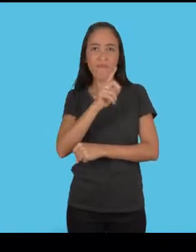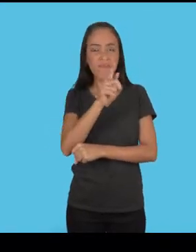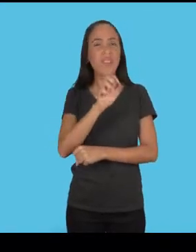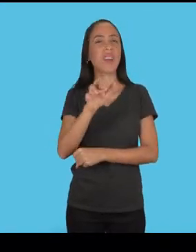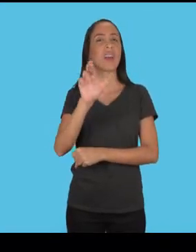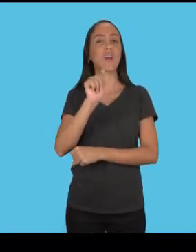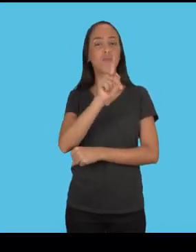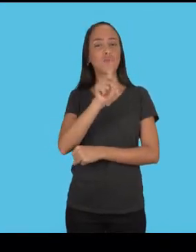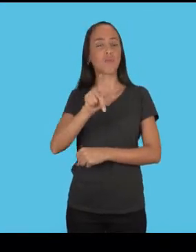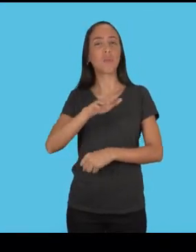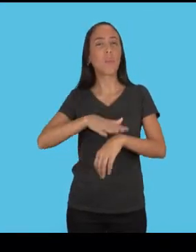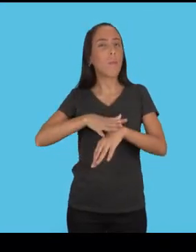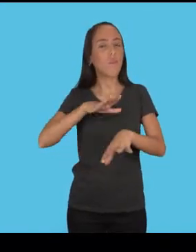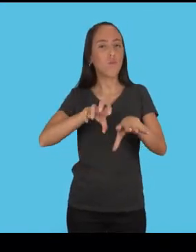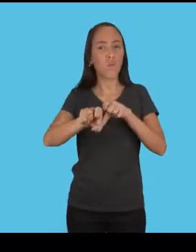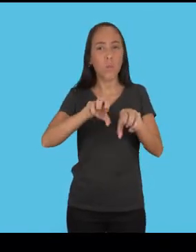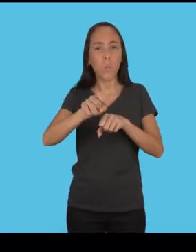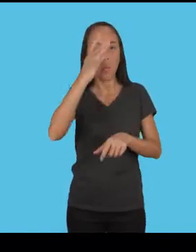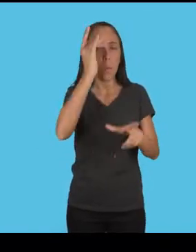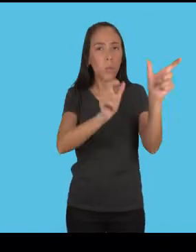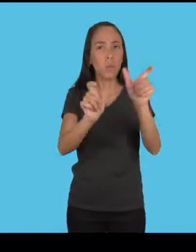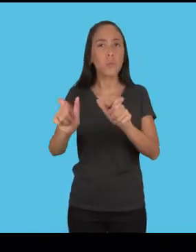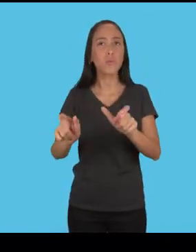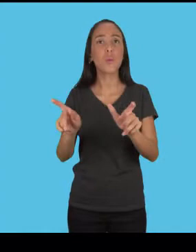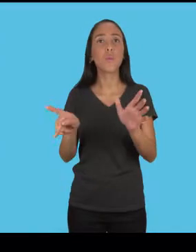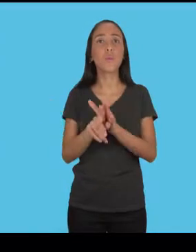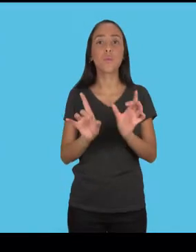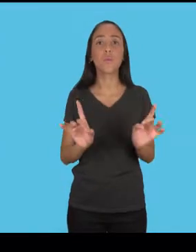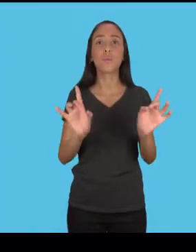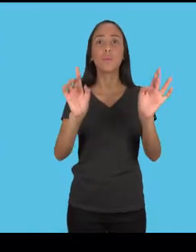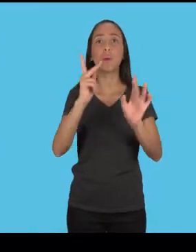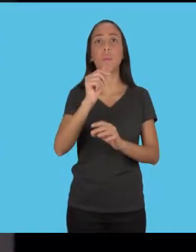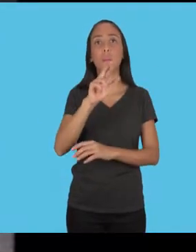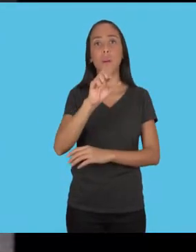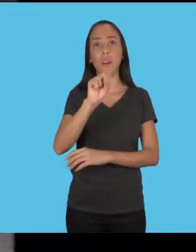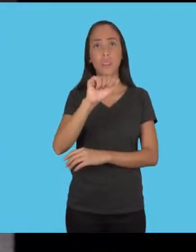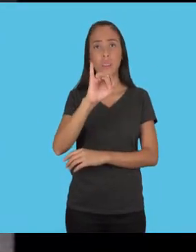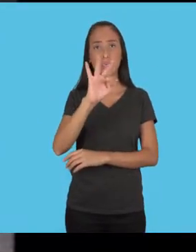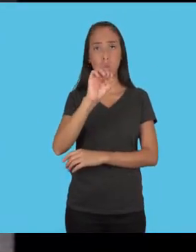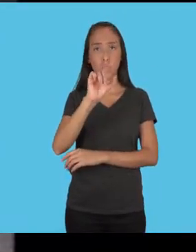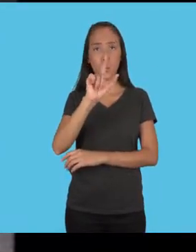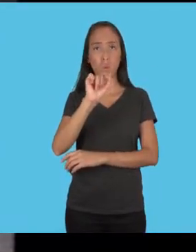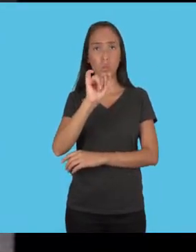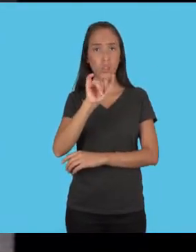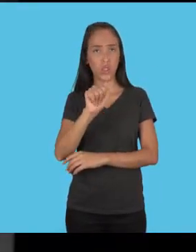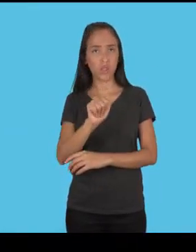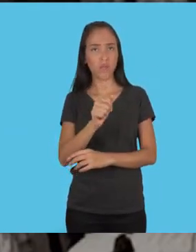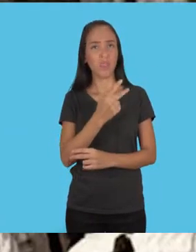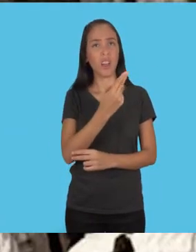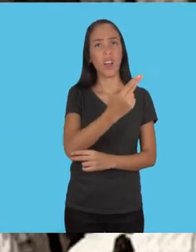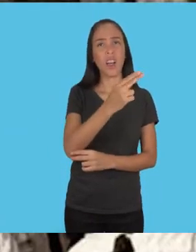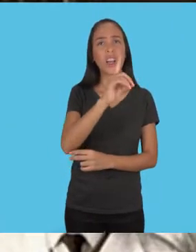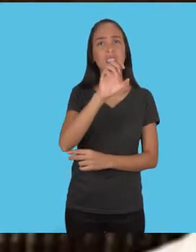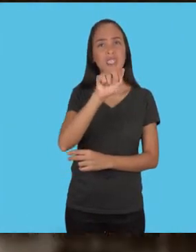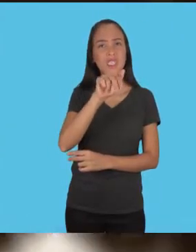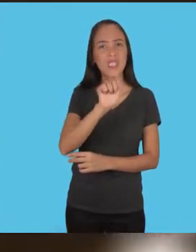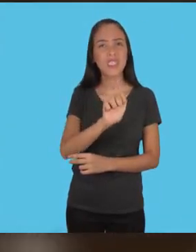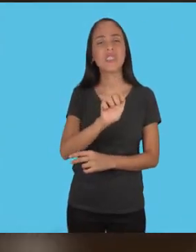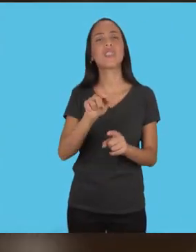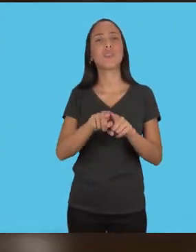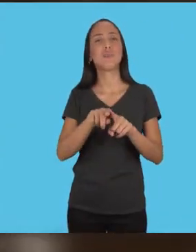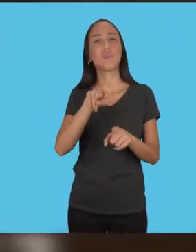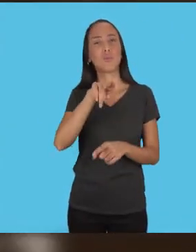professor que mais formou parasitologista no Brasil. Formou o Casaldini, formou o